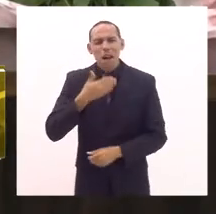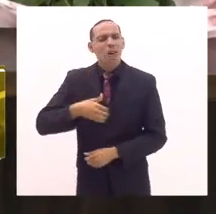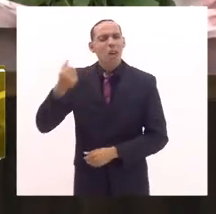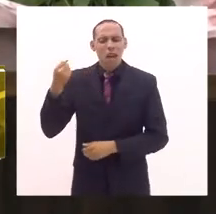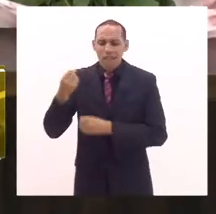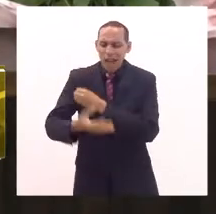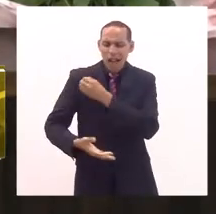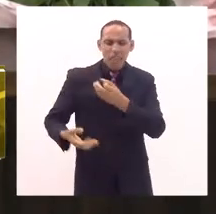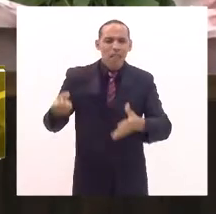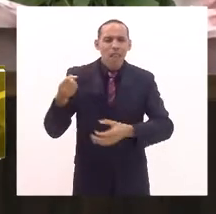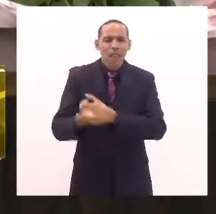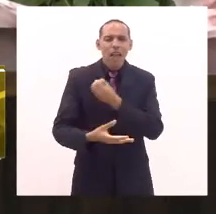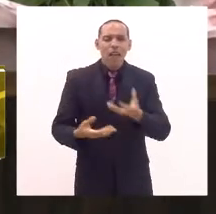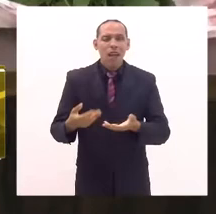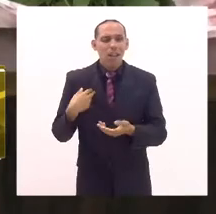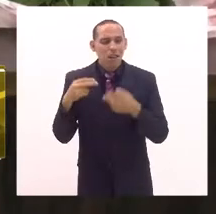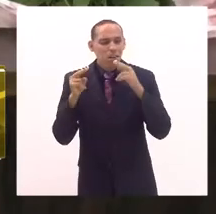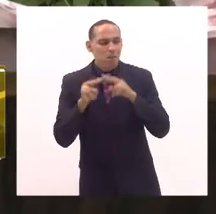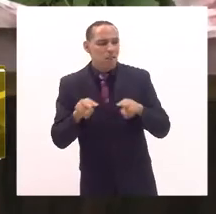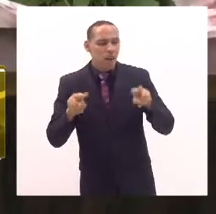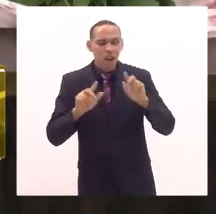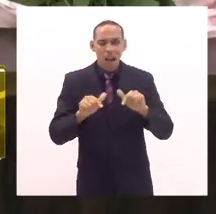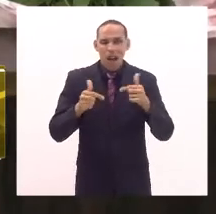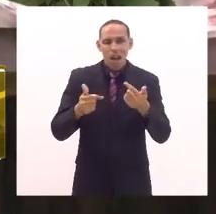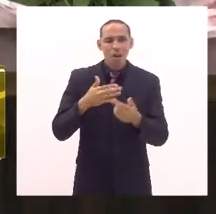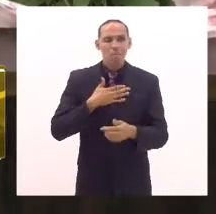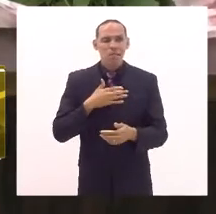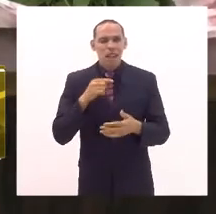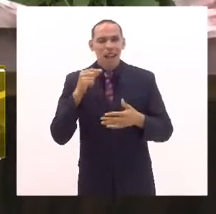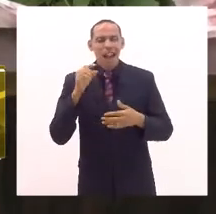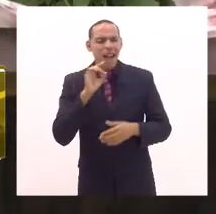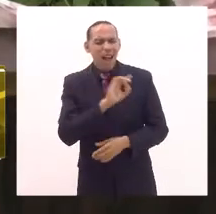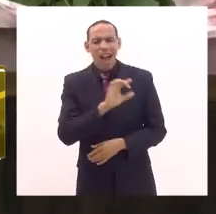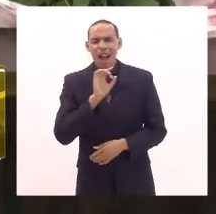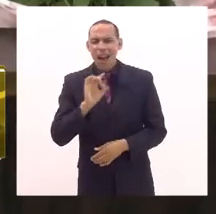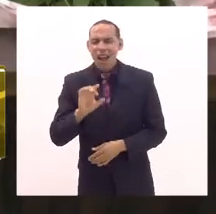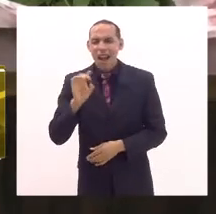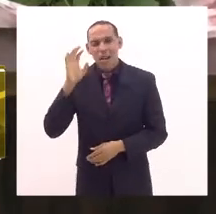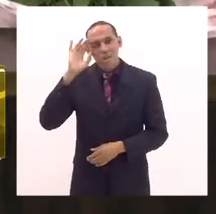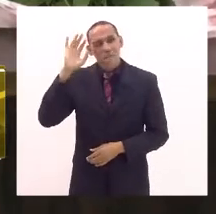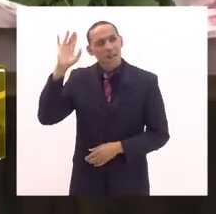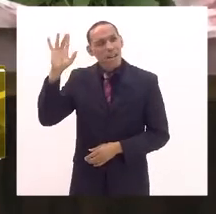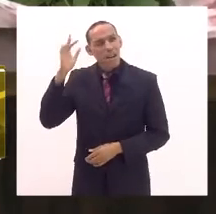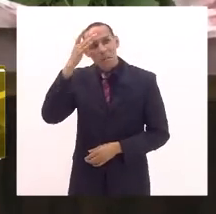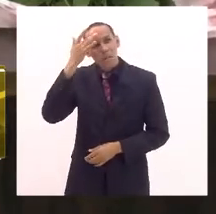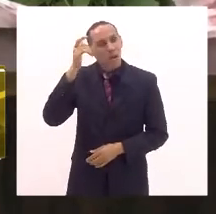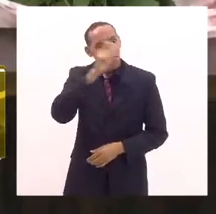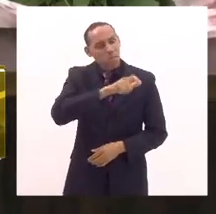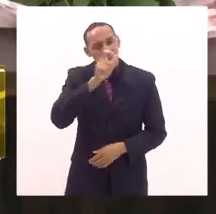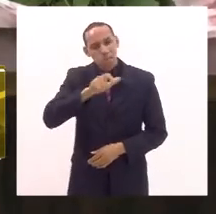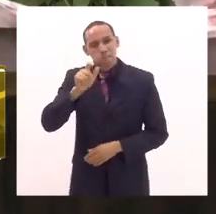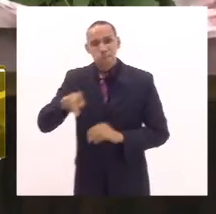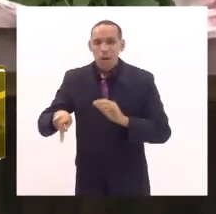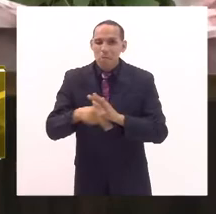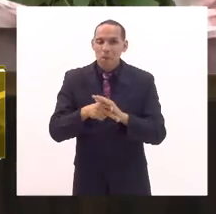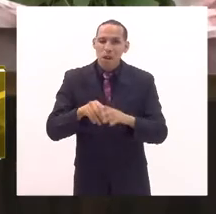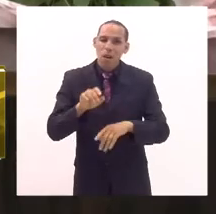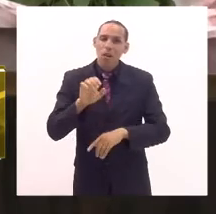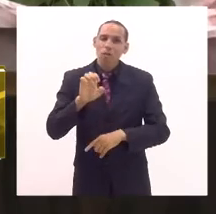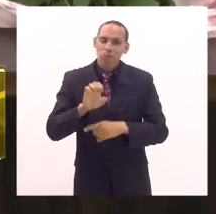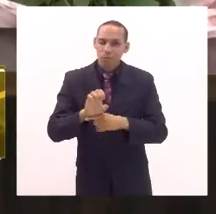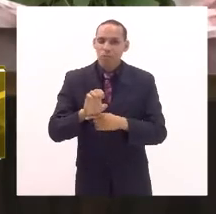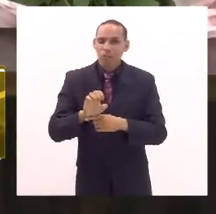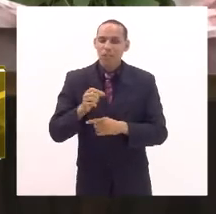Eu olho cada ação minha é pensando sempre em todas as pessoas do nosso Estado. Então, para mim, hoje, poder estar